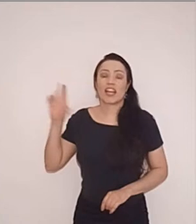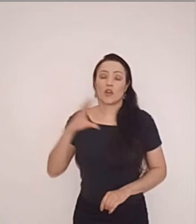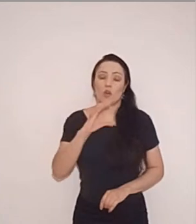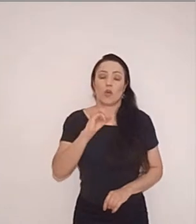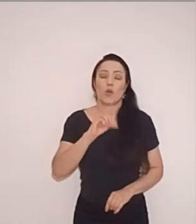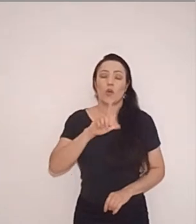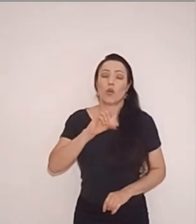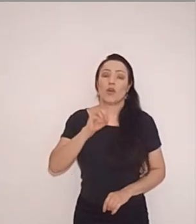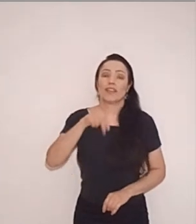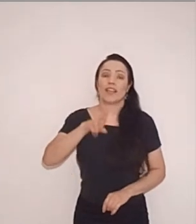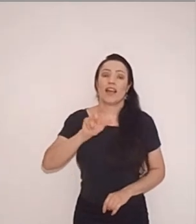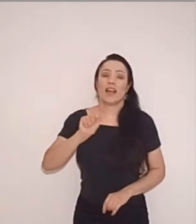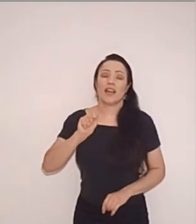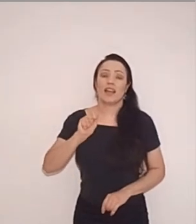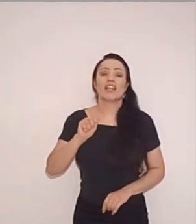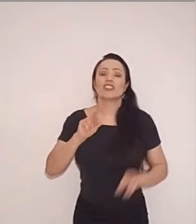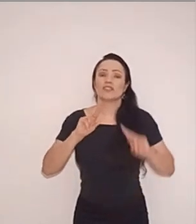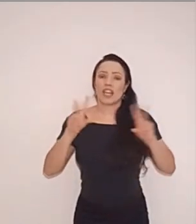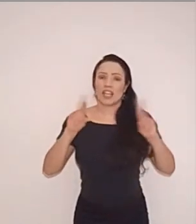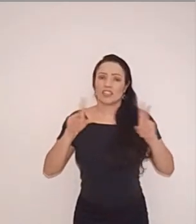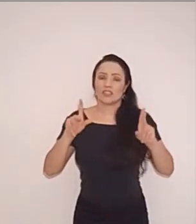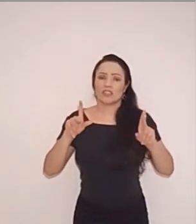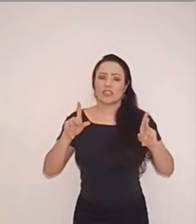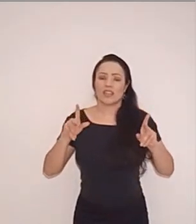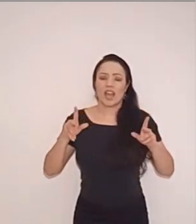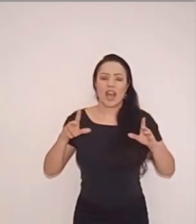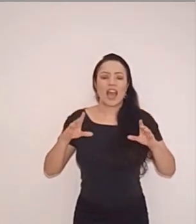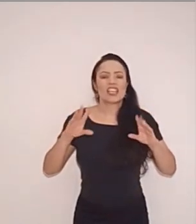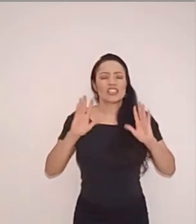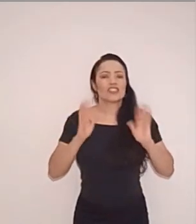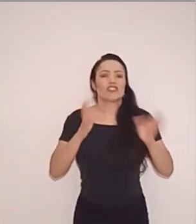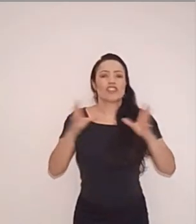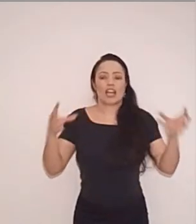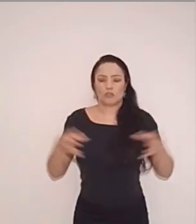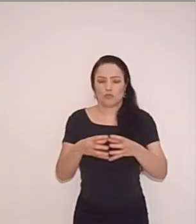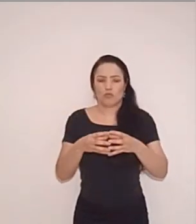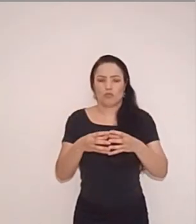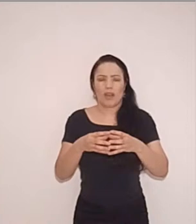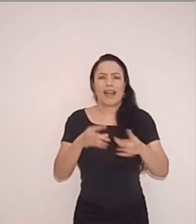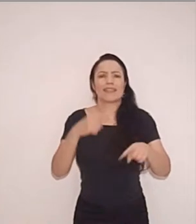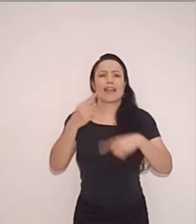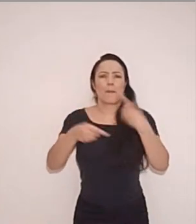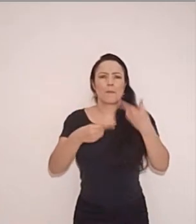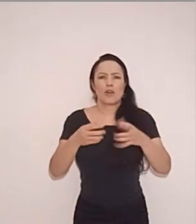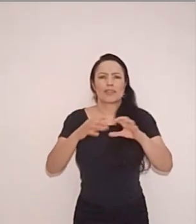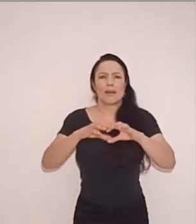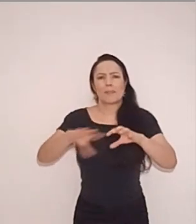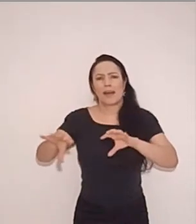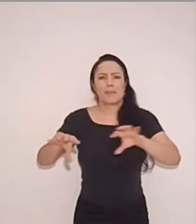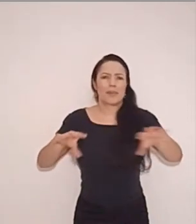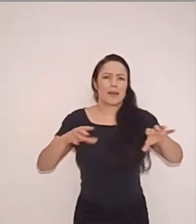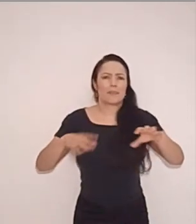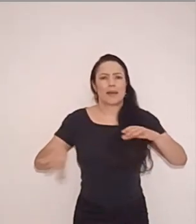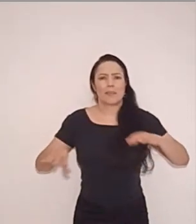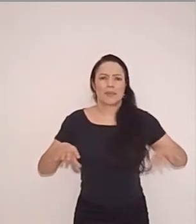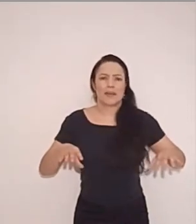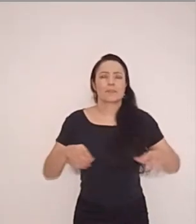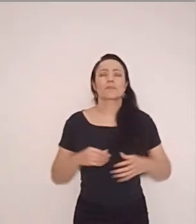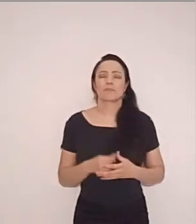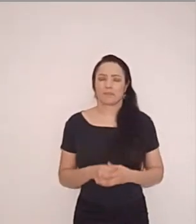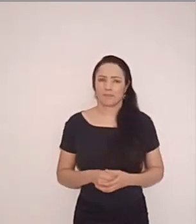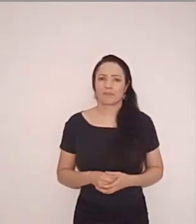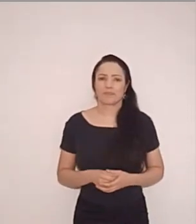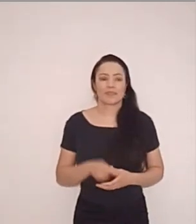são um mar que se desmancha e se desmancha no outro e esse vai até o final é eu via essa linda fala